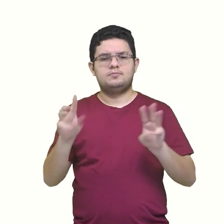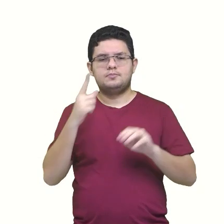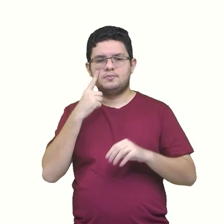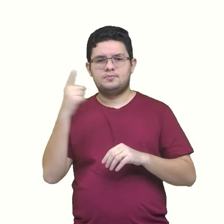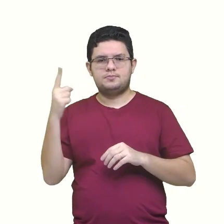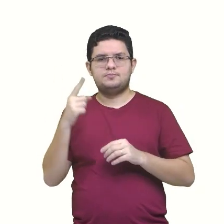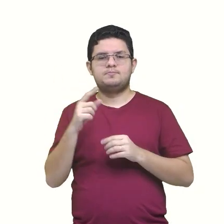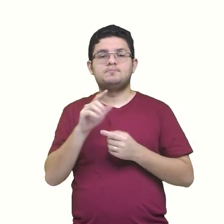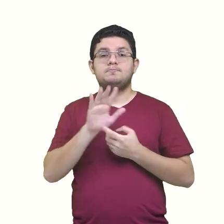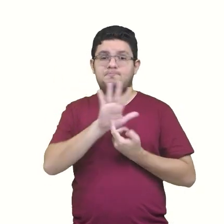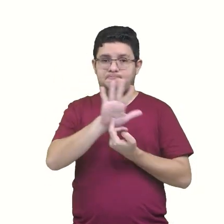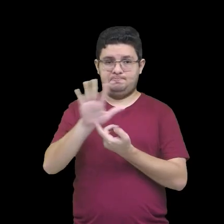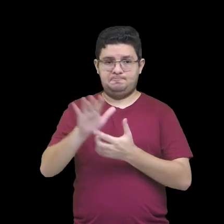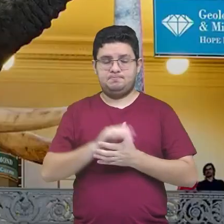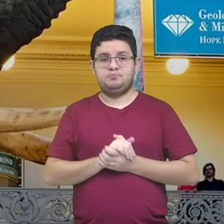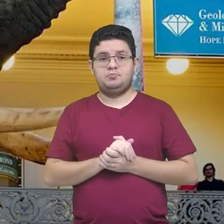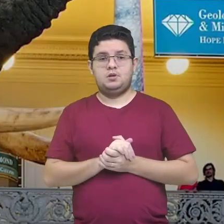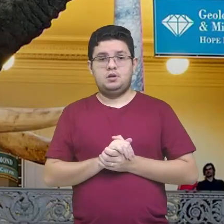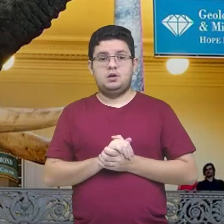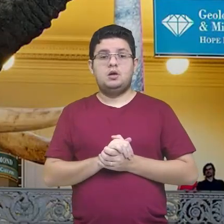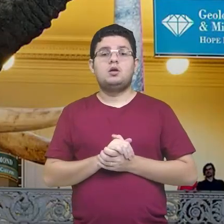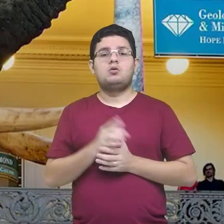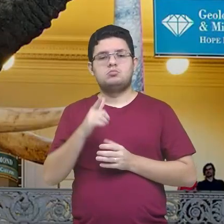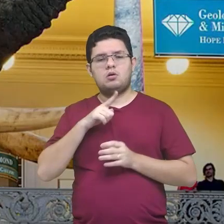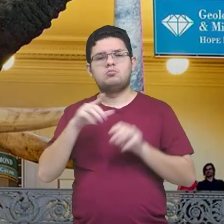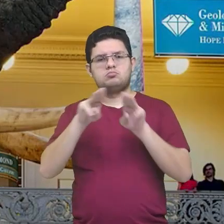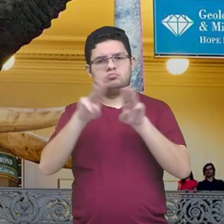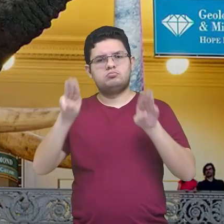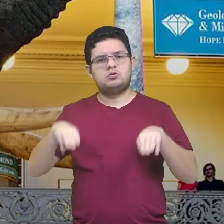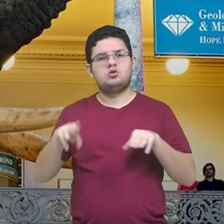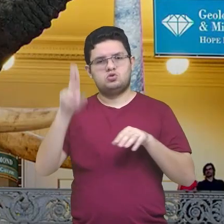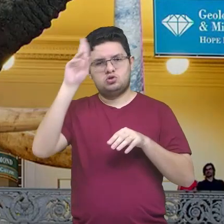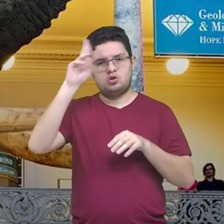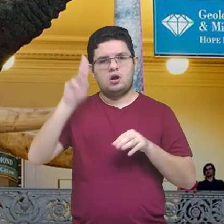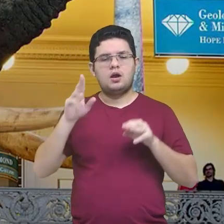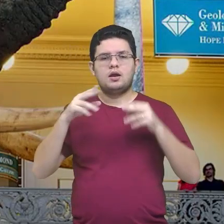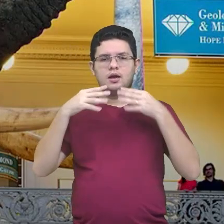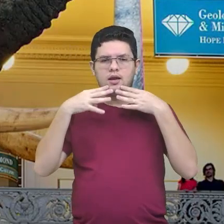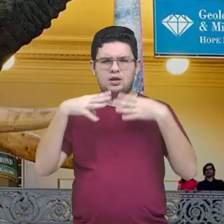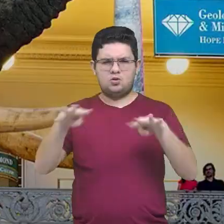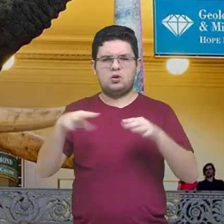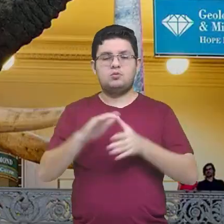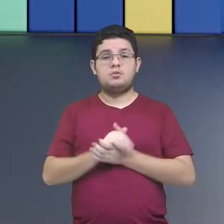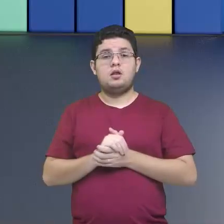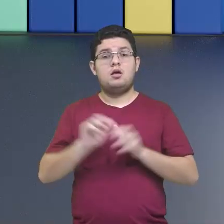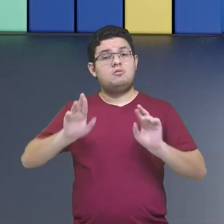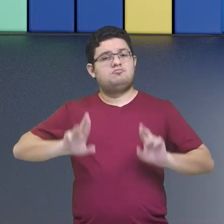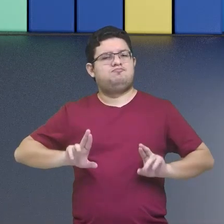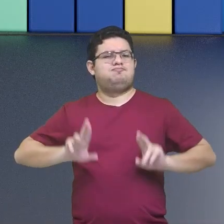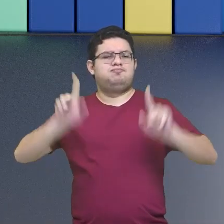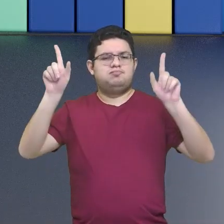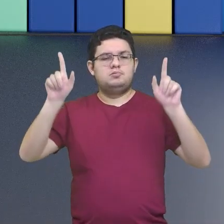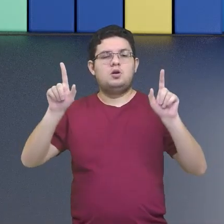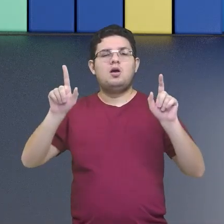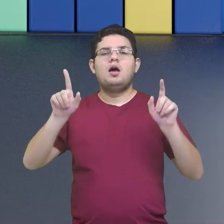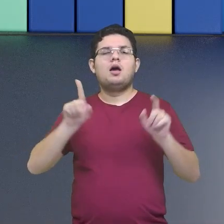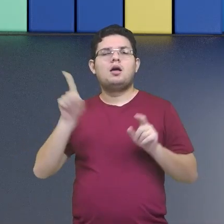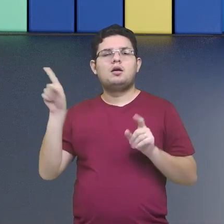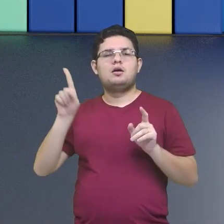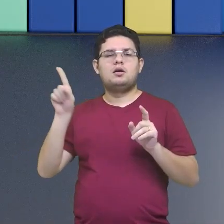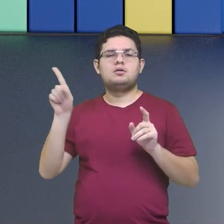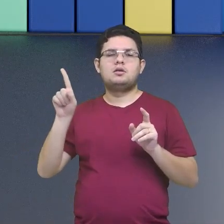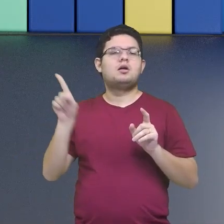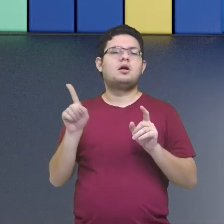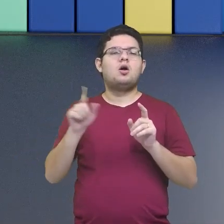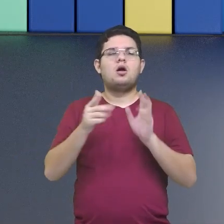Natural, ele, como eu falei, ó, diferentemente do museu, que a gente vai ter ali obras artísticas,